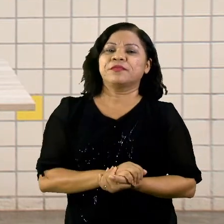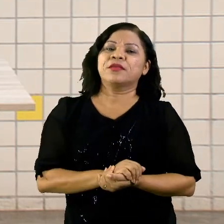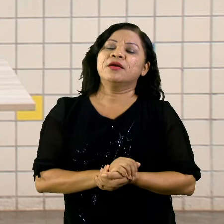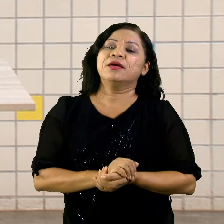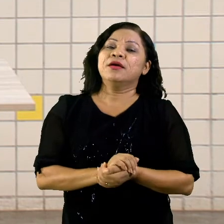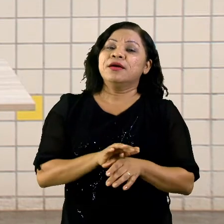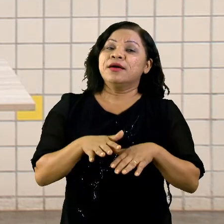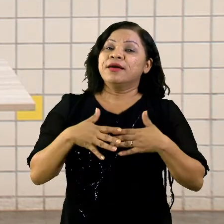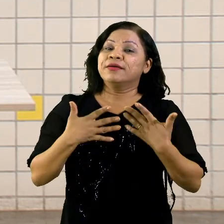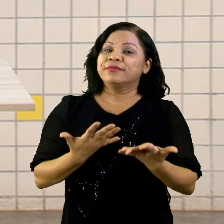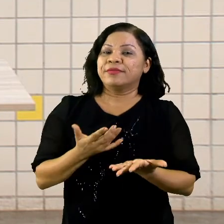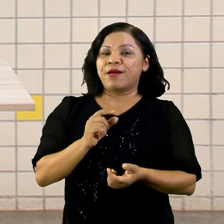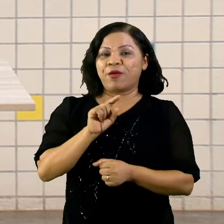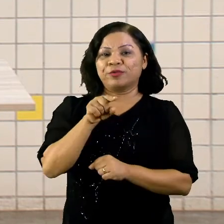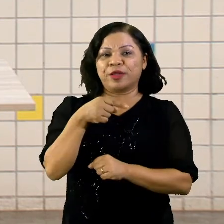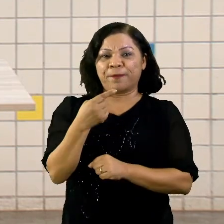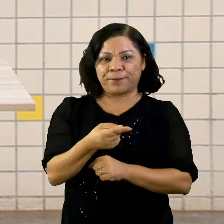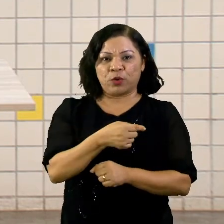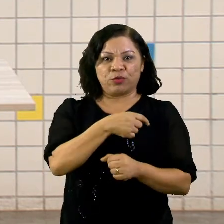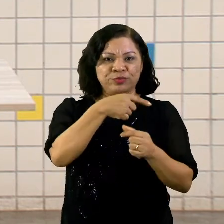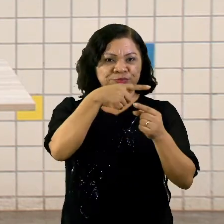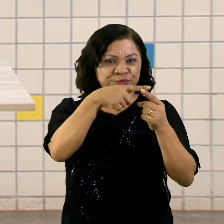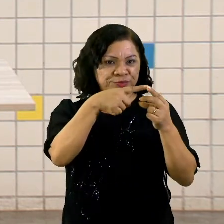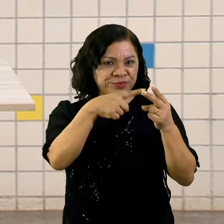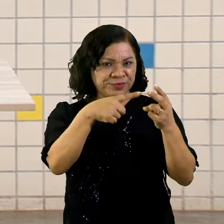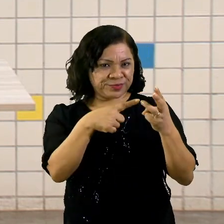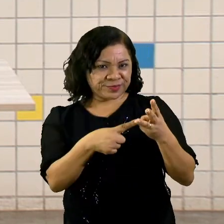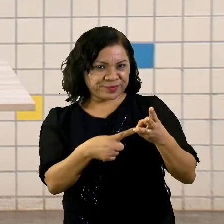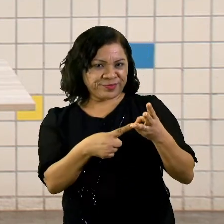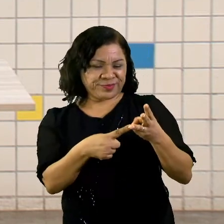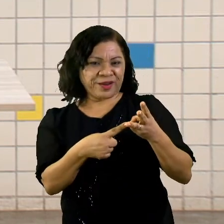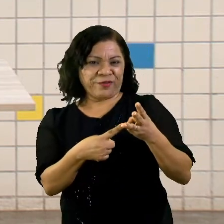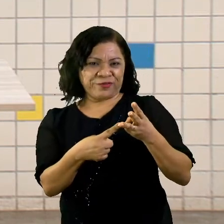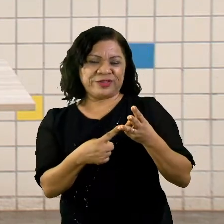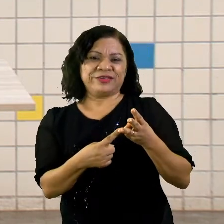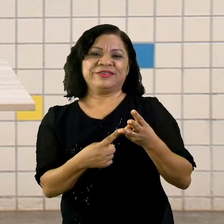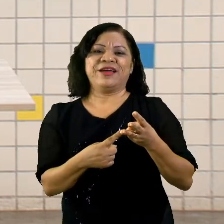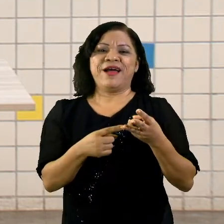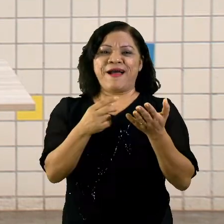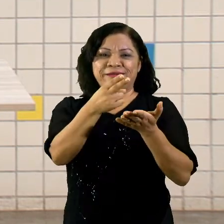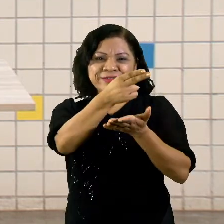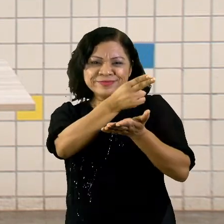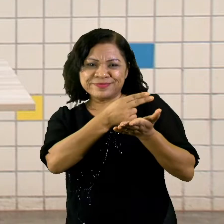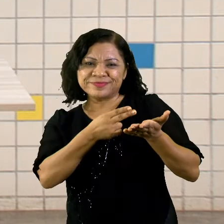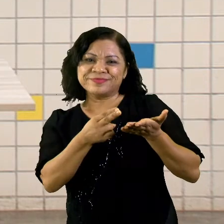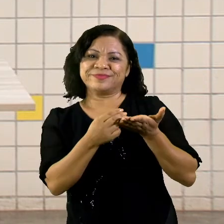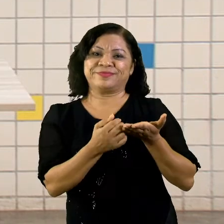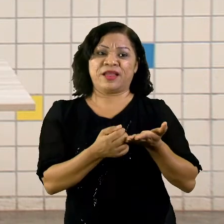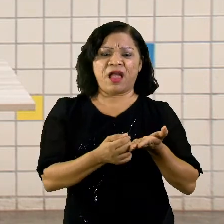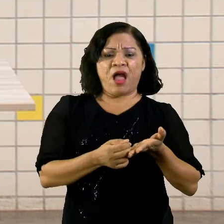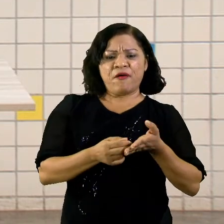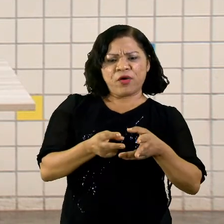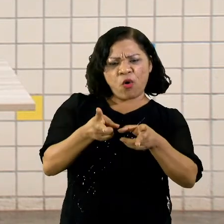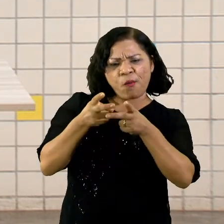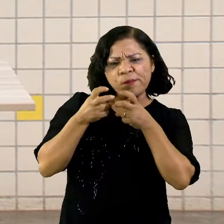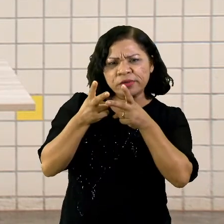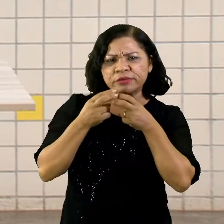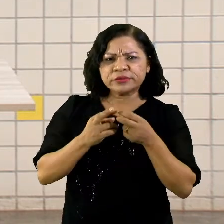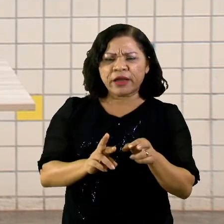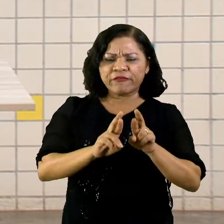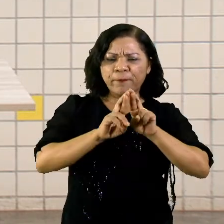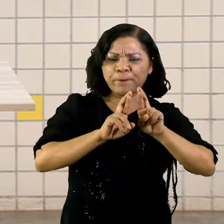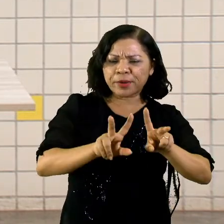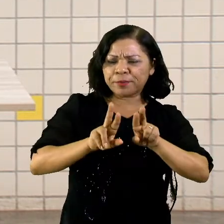de termos visto essas 3 obras, nós conseguimos ver a diferença nelas. Cada um tem